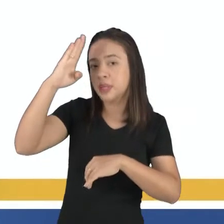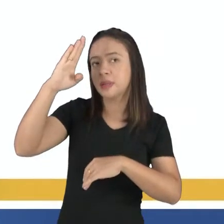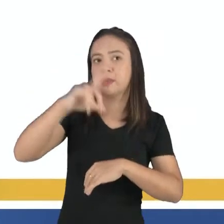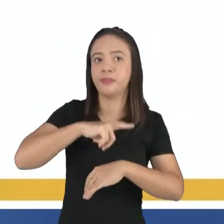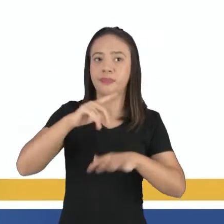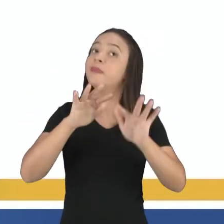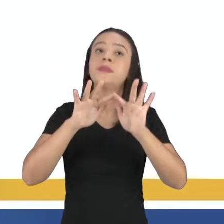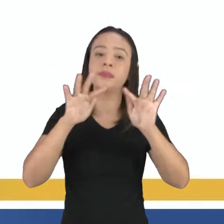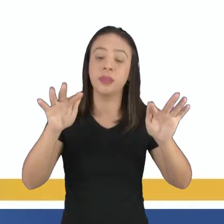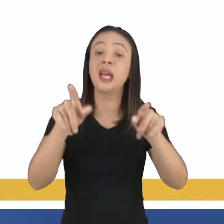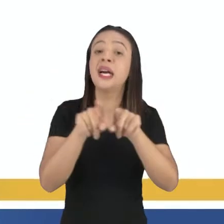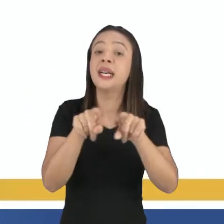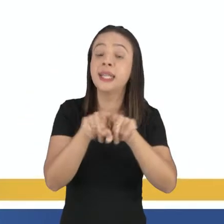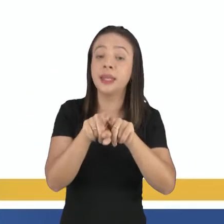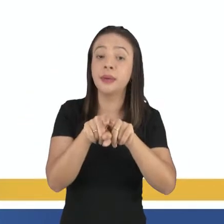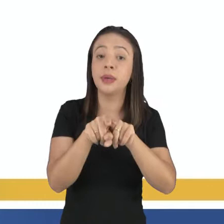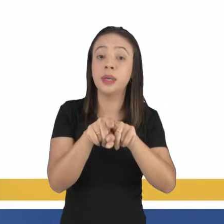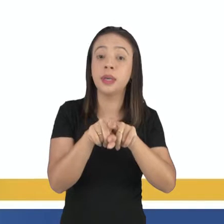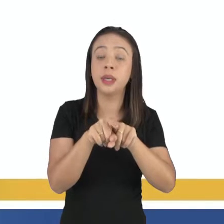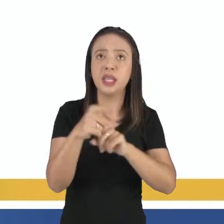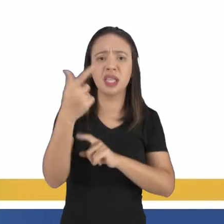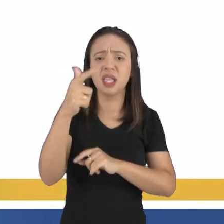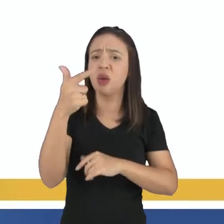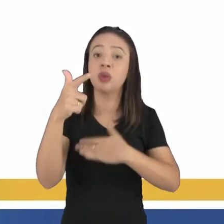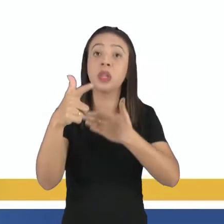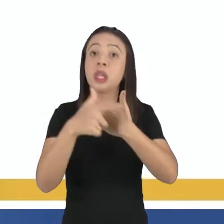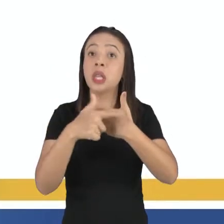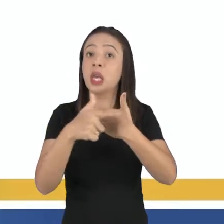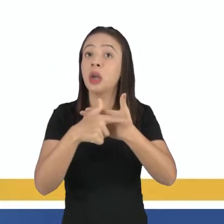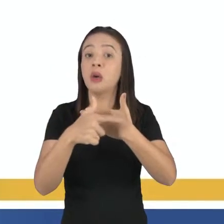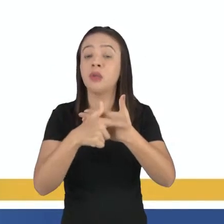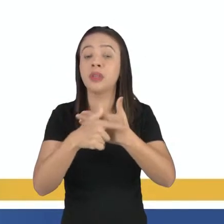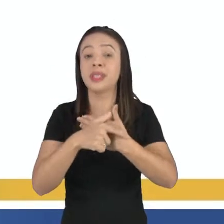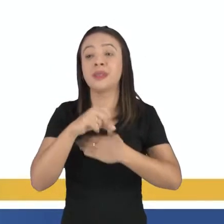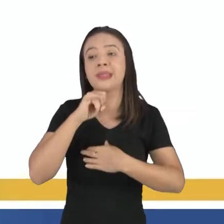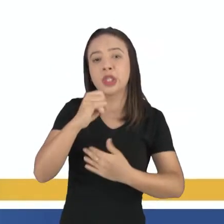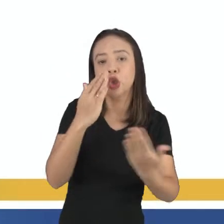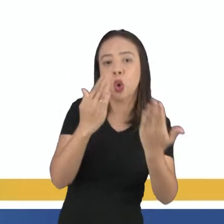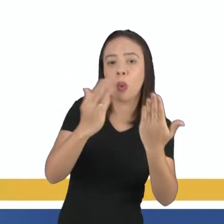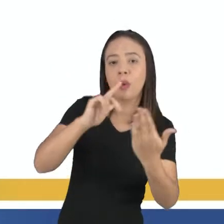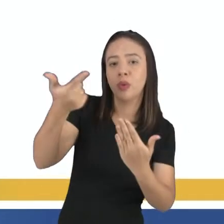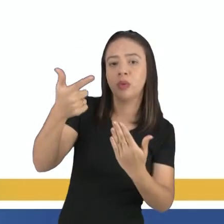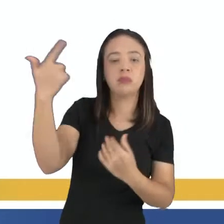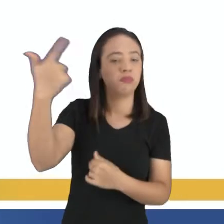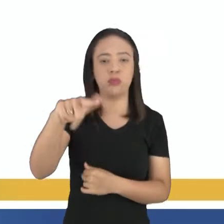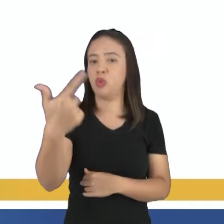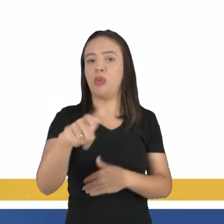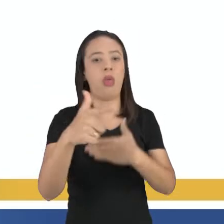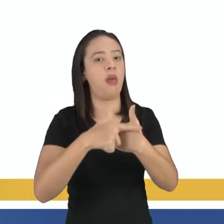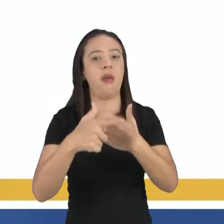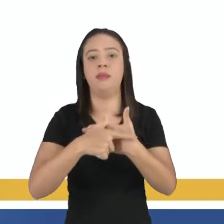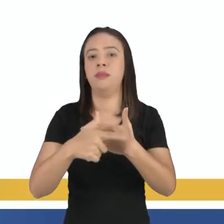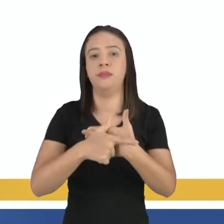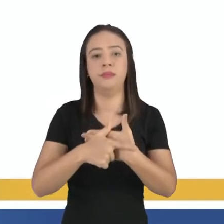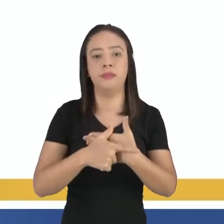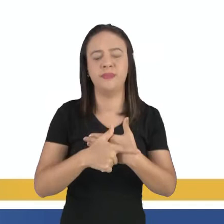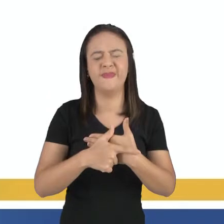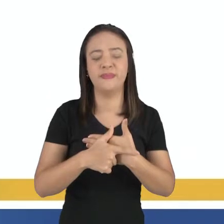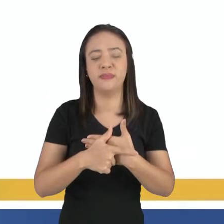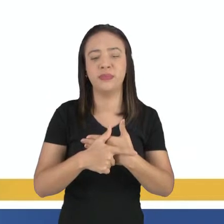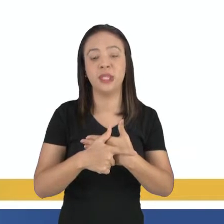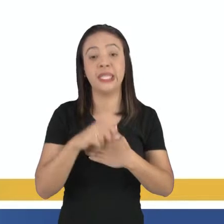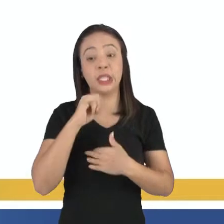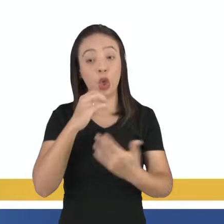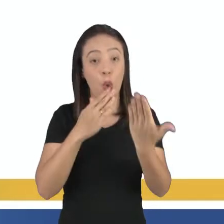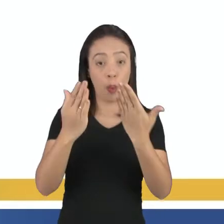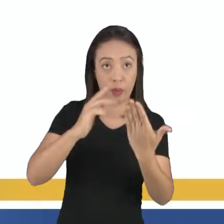período e, além disso, não possui uma função sintática em relação à outra. Não tem uma função sintática em relação à outra,